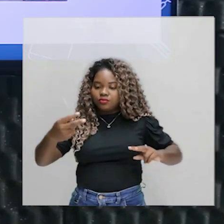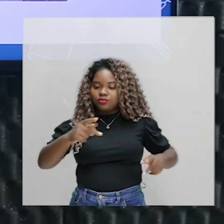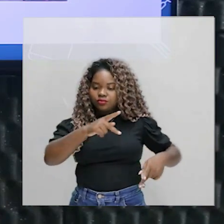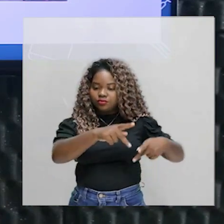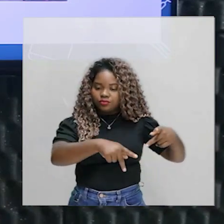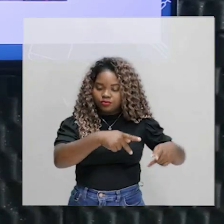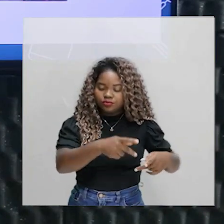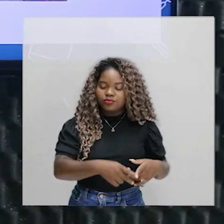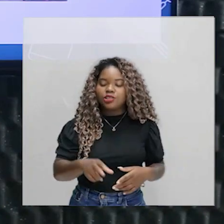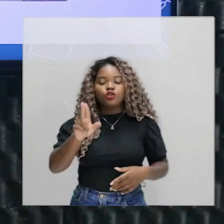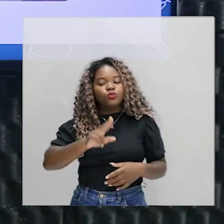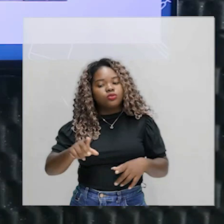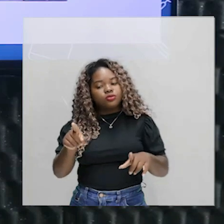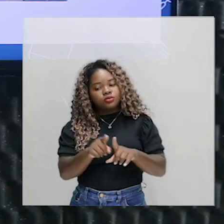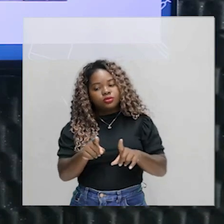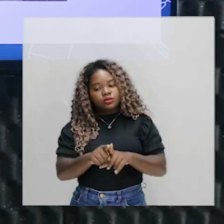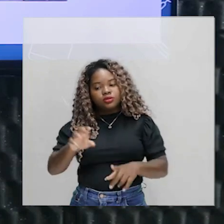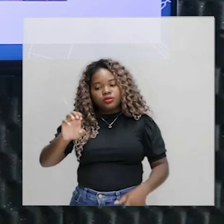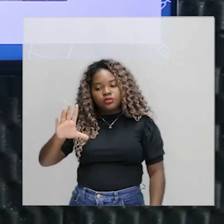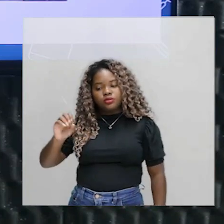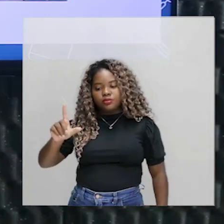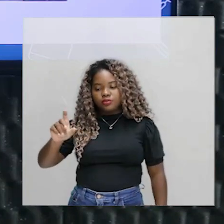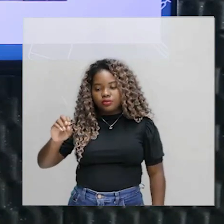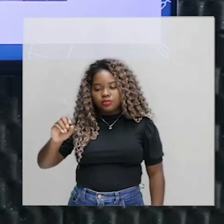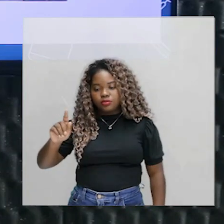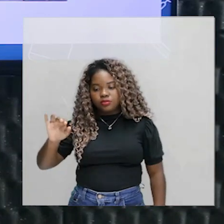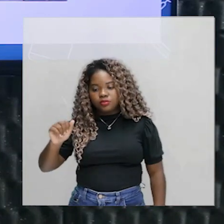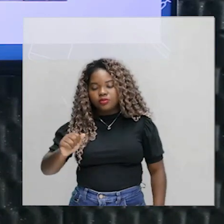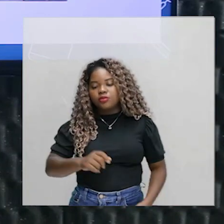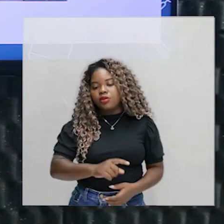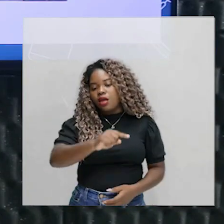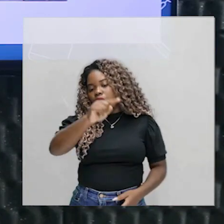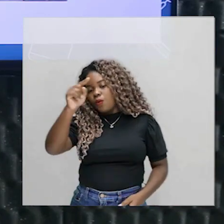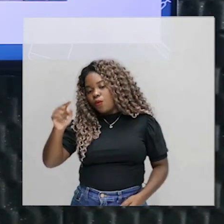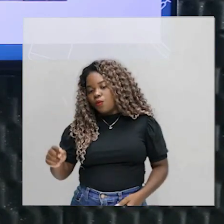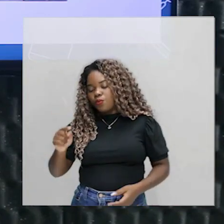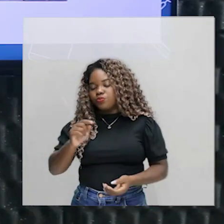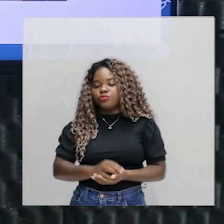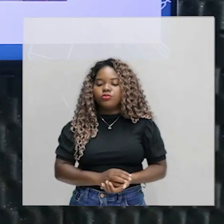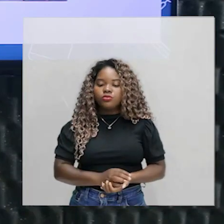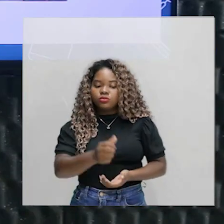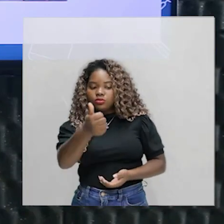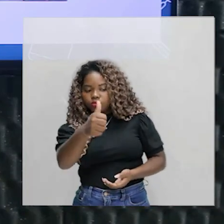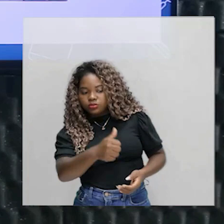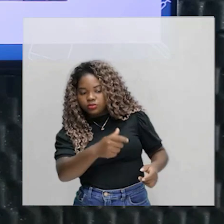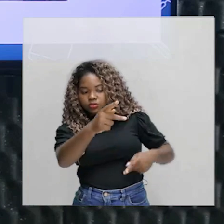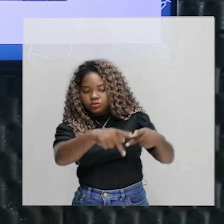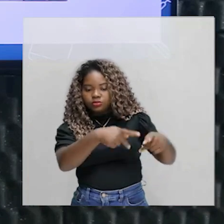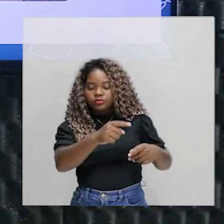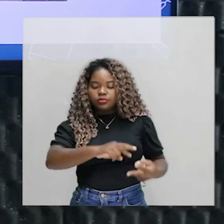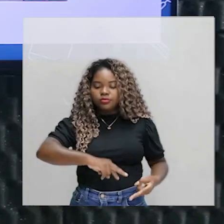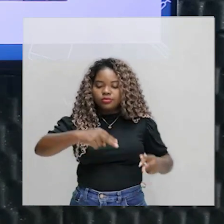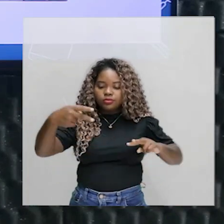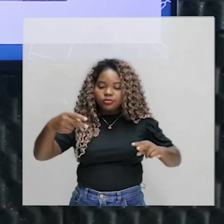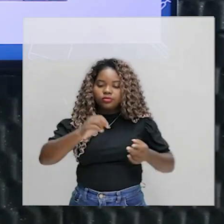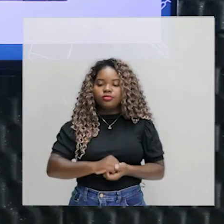a gente usa bastante na ecologia principalmente a curva normal para analisar por exemplo as populações genéticas